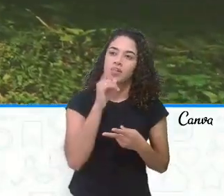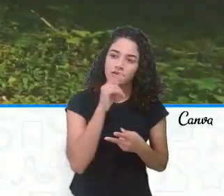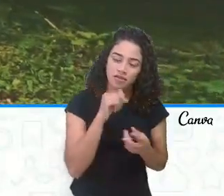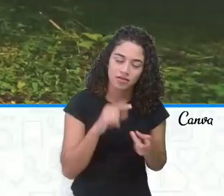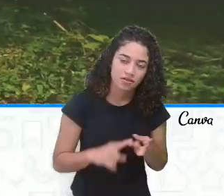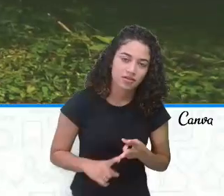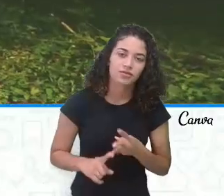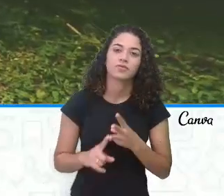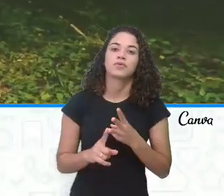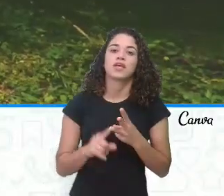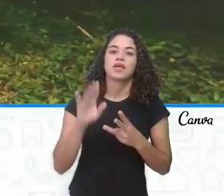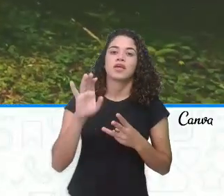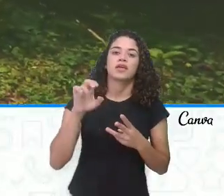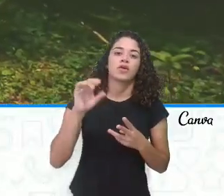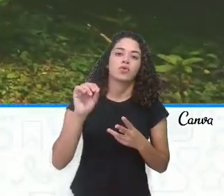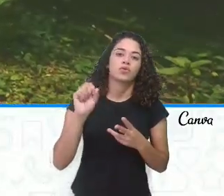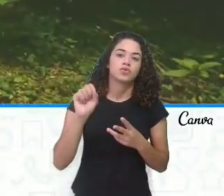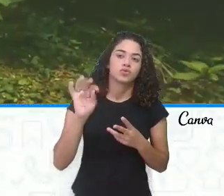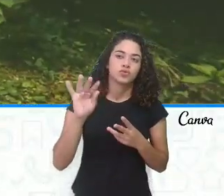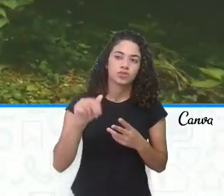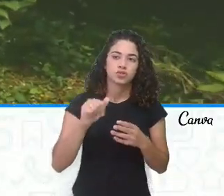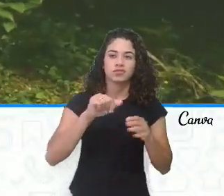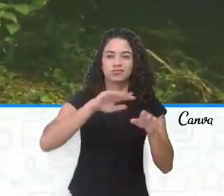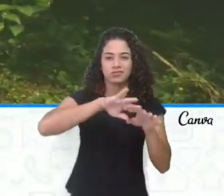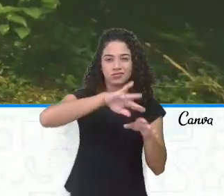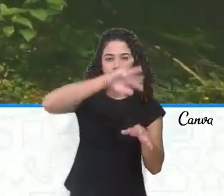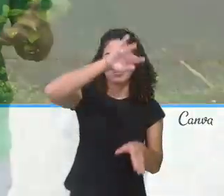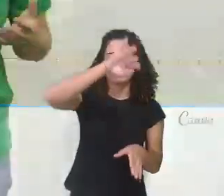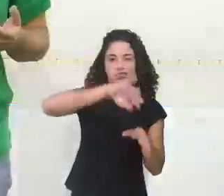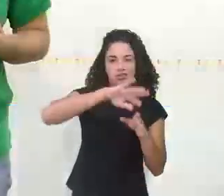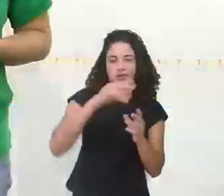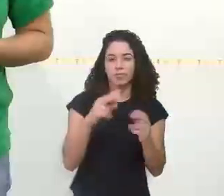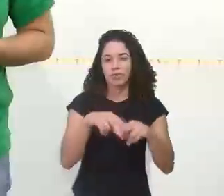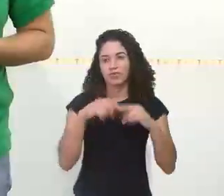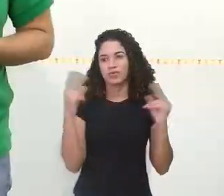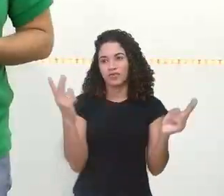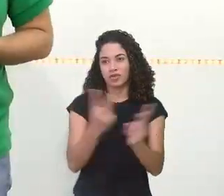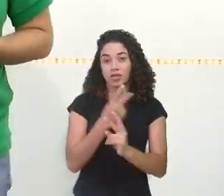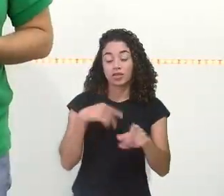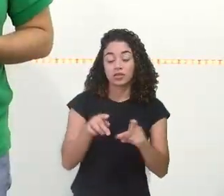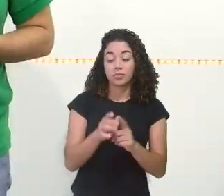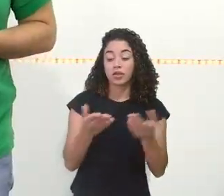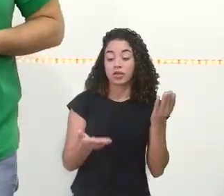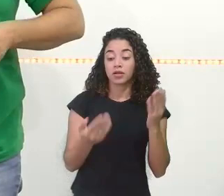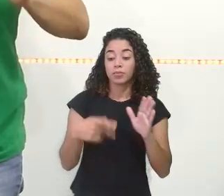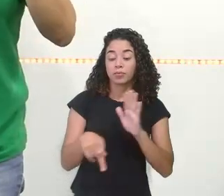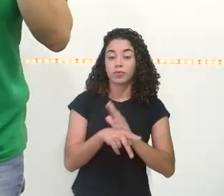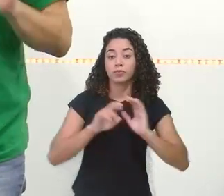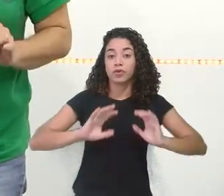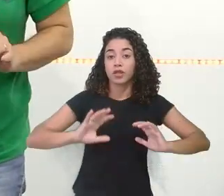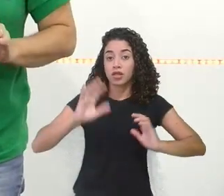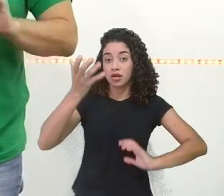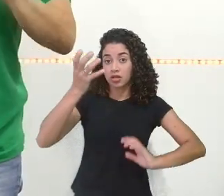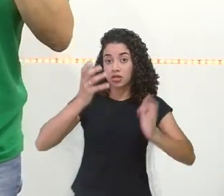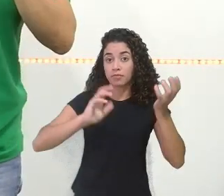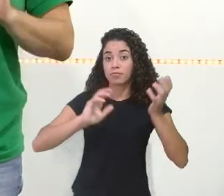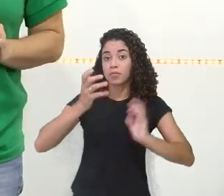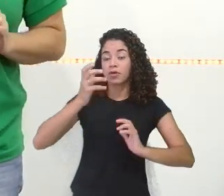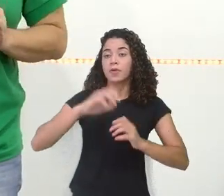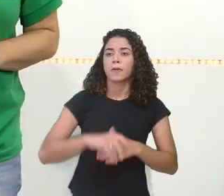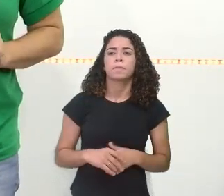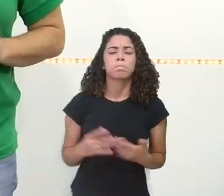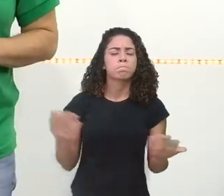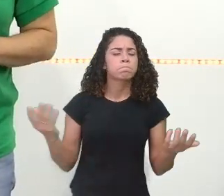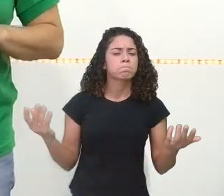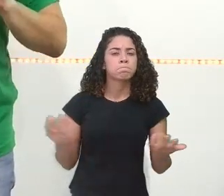estabilização das encostas, barreiras contra o vento, equilíbrio climático, entre outros. Por que é que